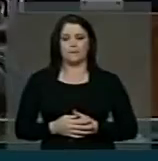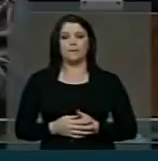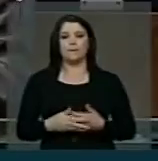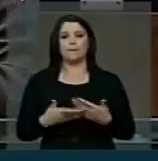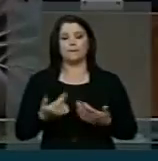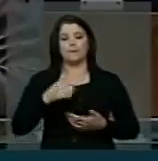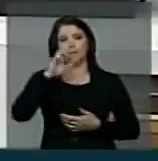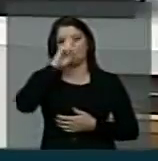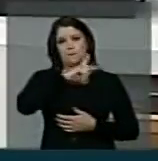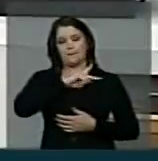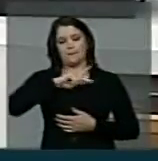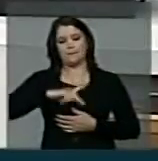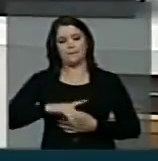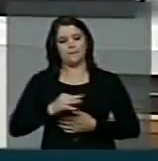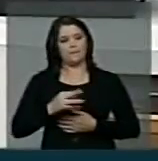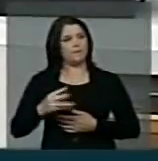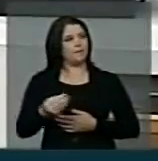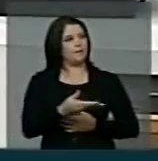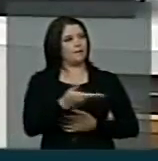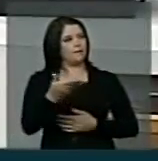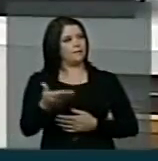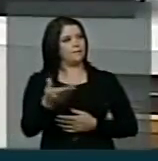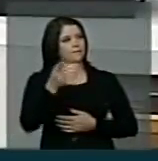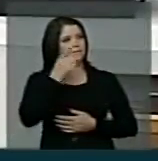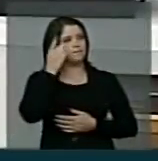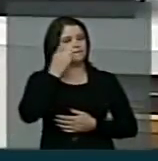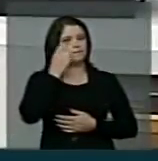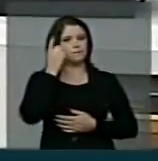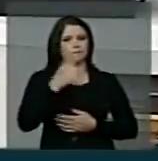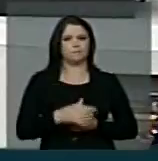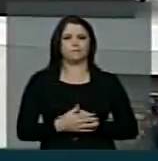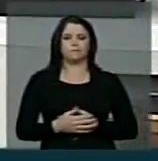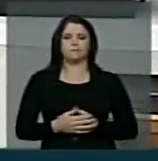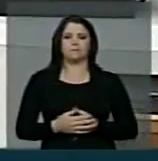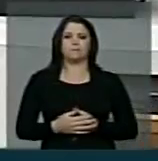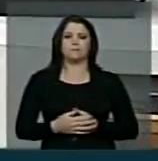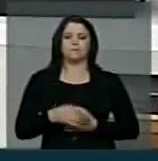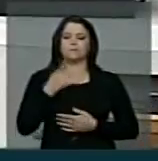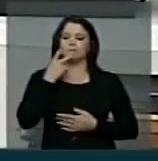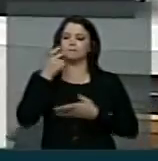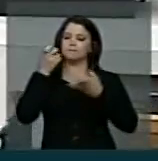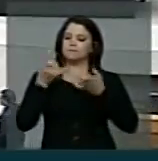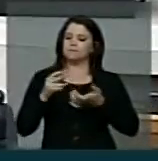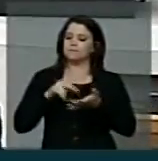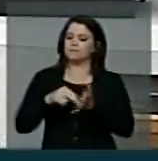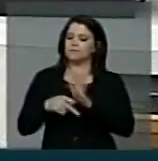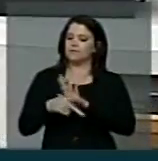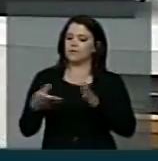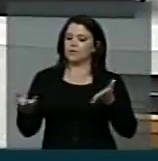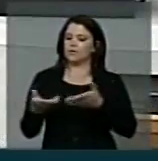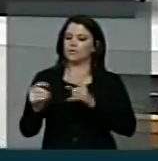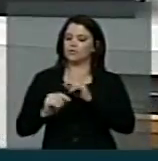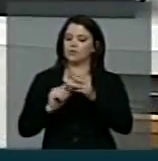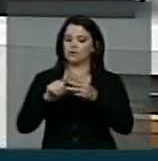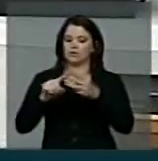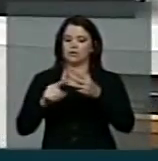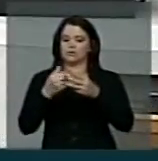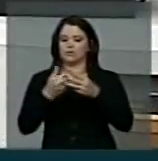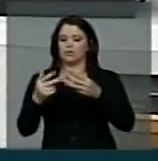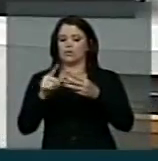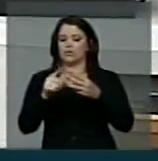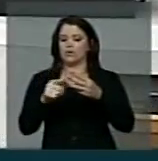Senhor presidente, senhores e senhoras parlamentares, trago a essa tribuna hoje 3 aspectos